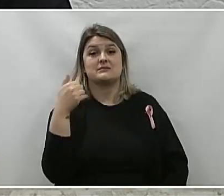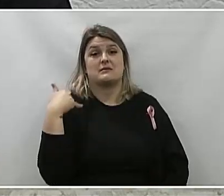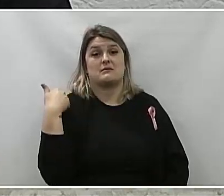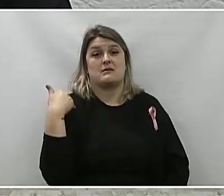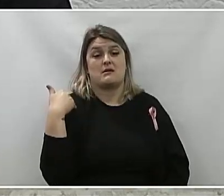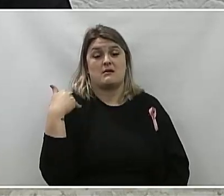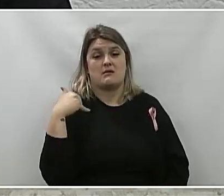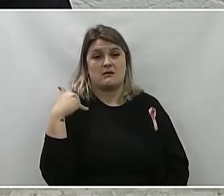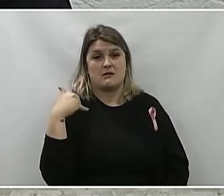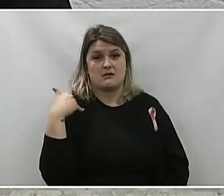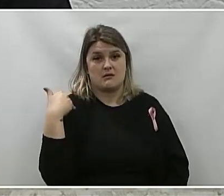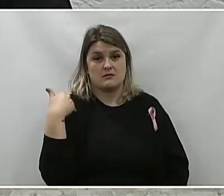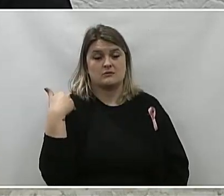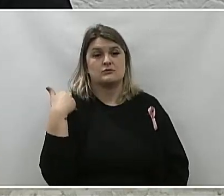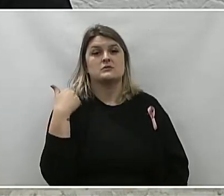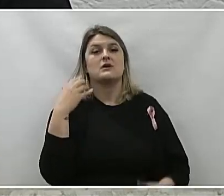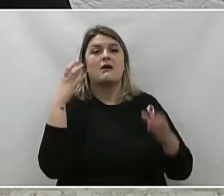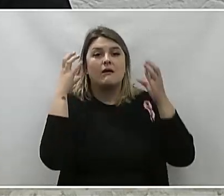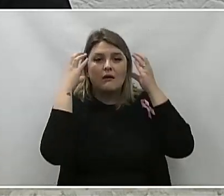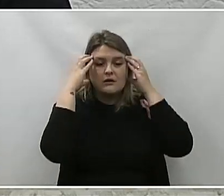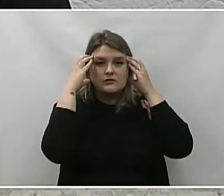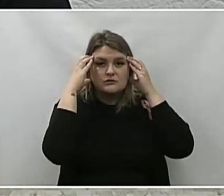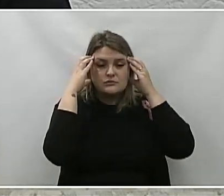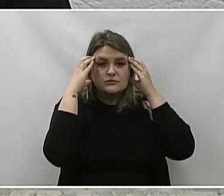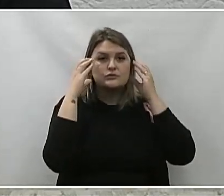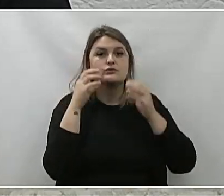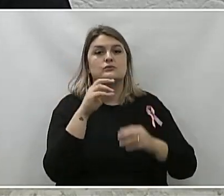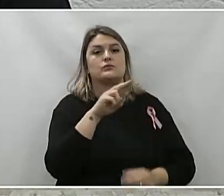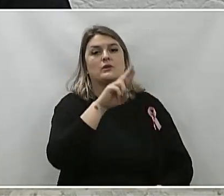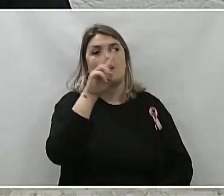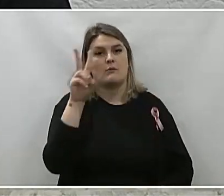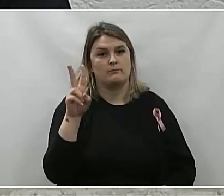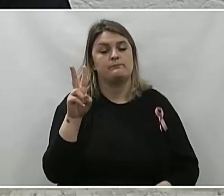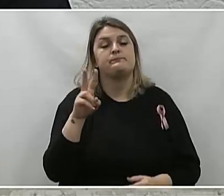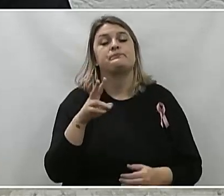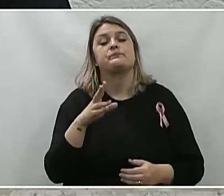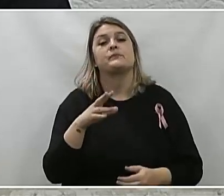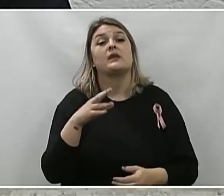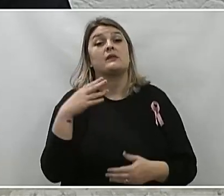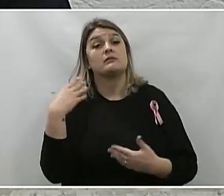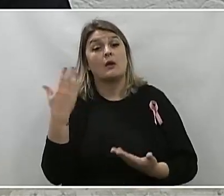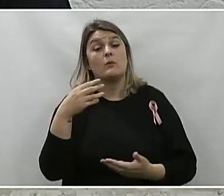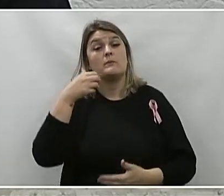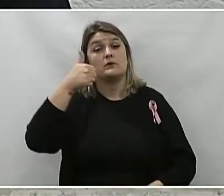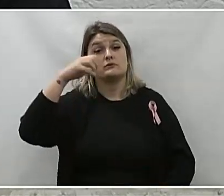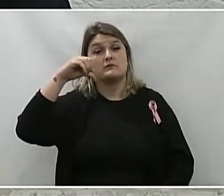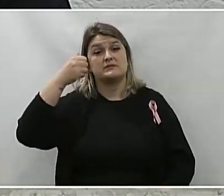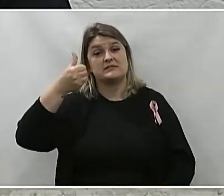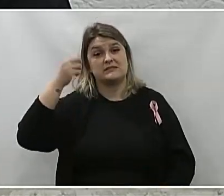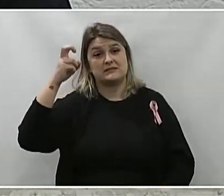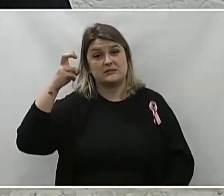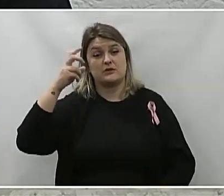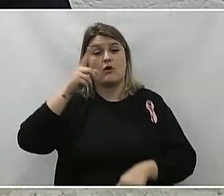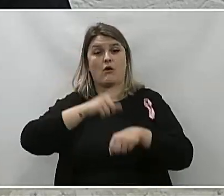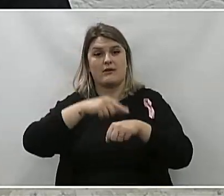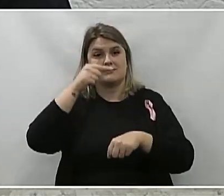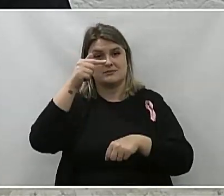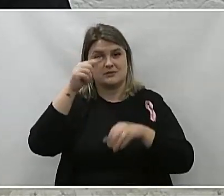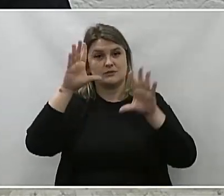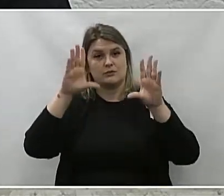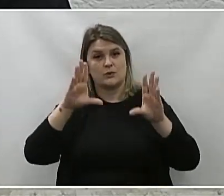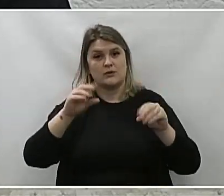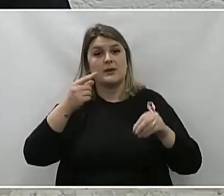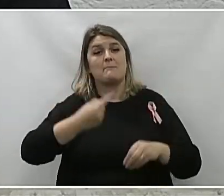Colmeia AM de Porto União em seis de outubro de 1955 precisamente às 19 horas foi